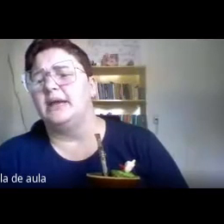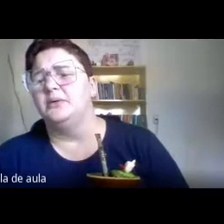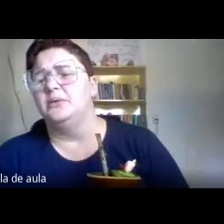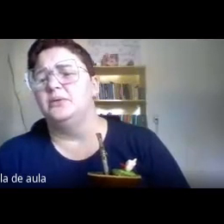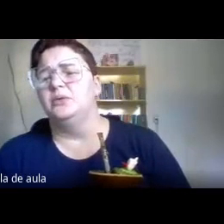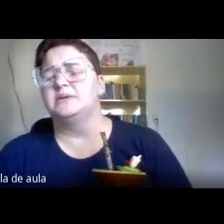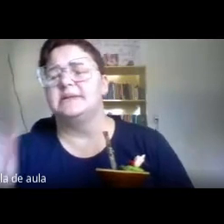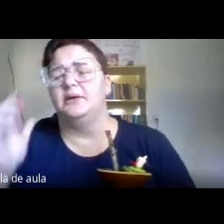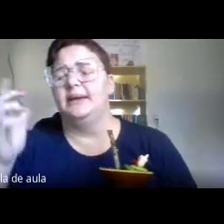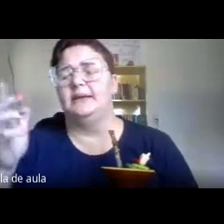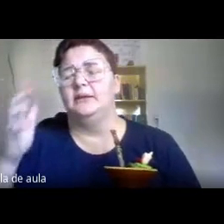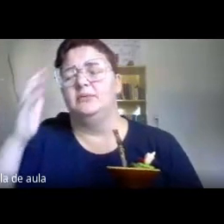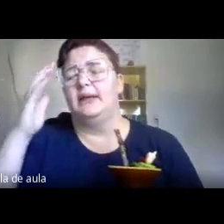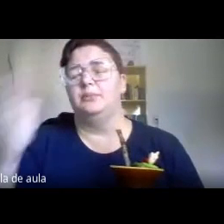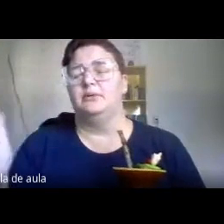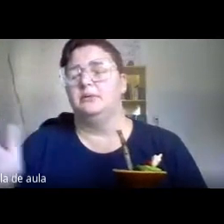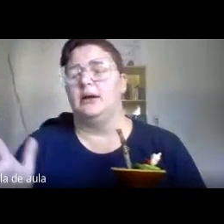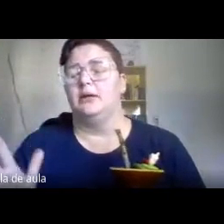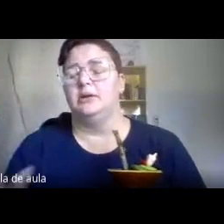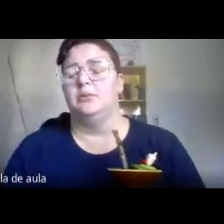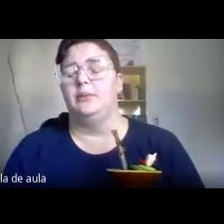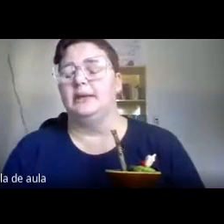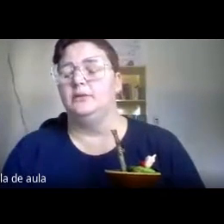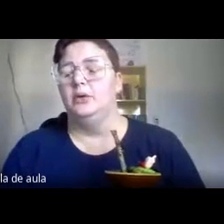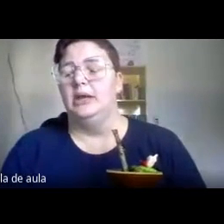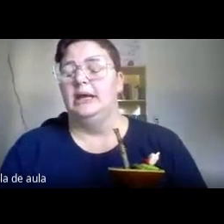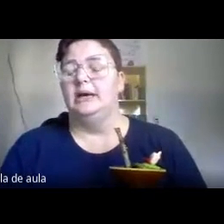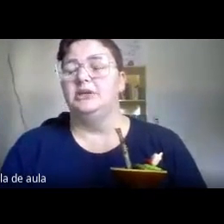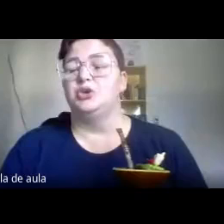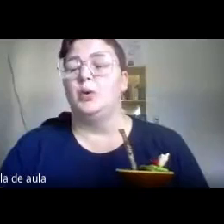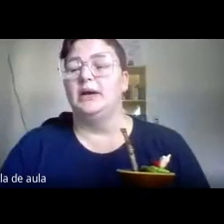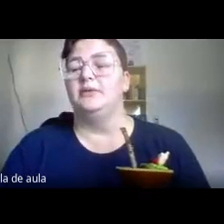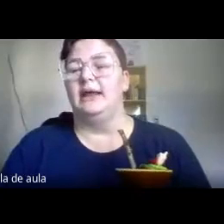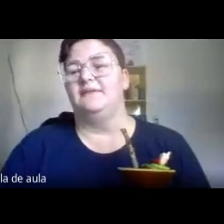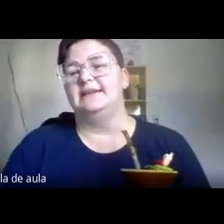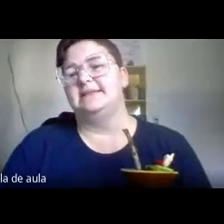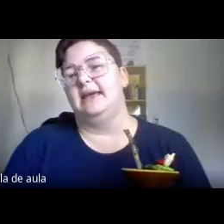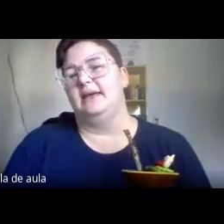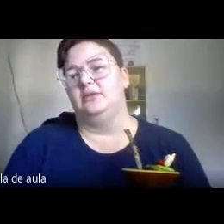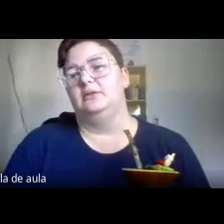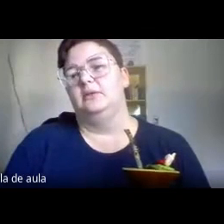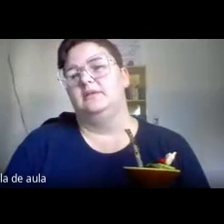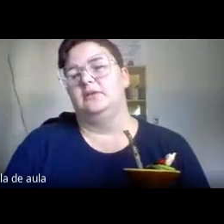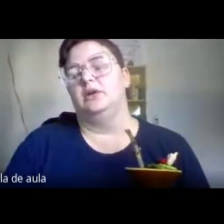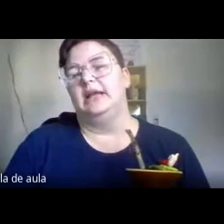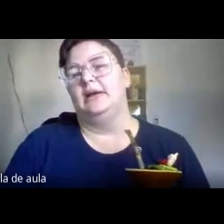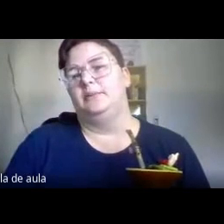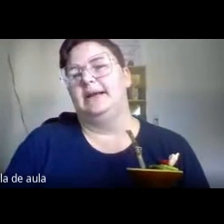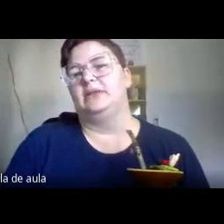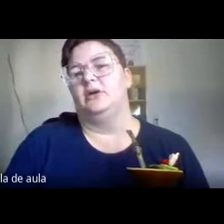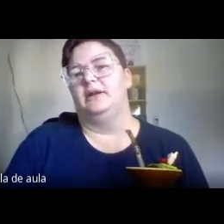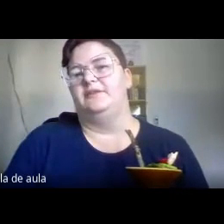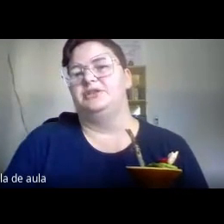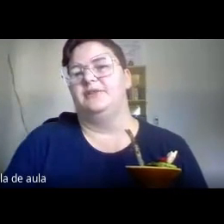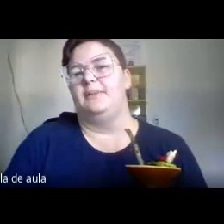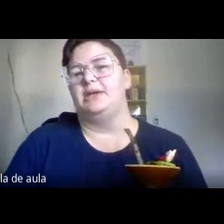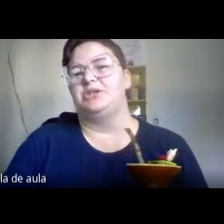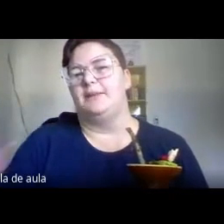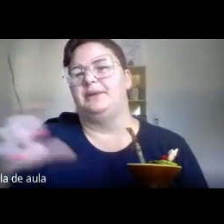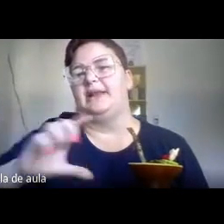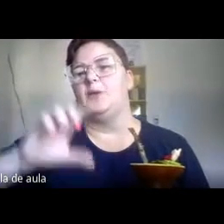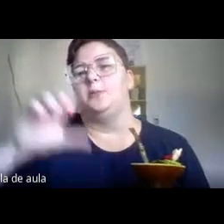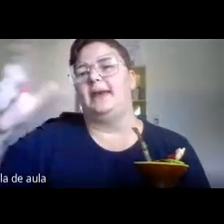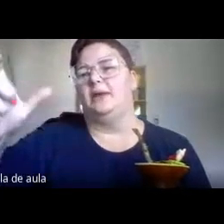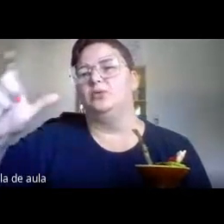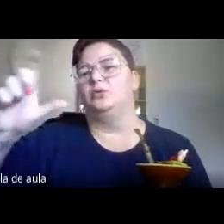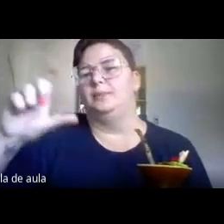não tenho noção, não lembro agora no momento, de quando ela vai se tornar obrigatória efetivamente, né?